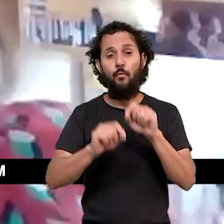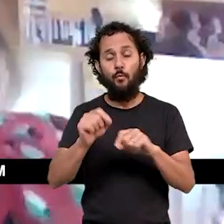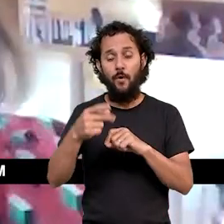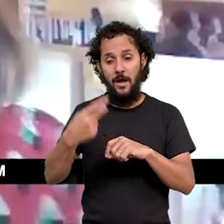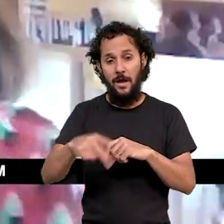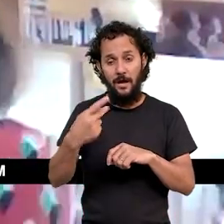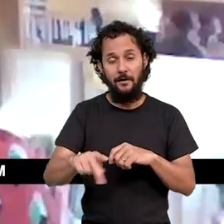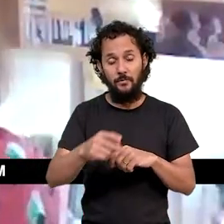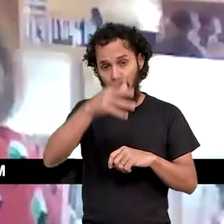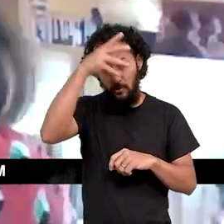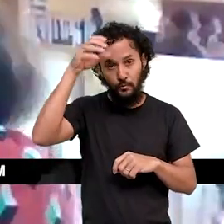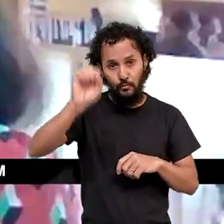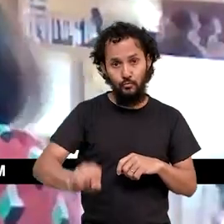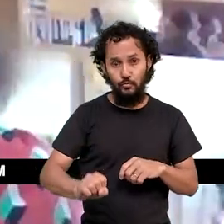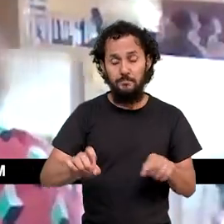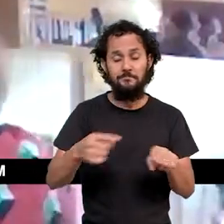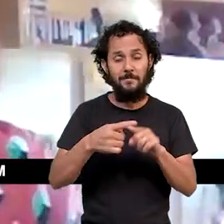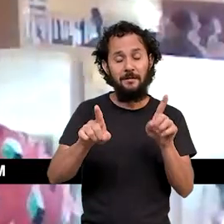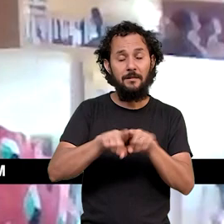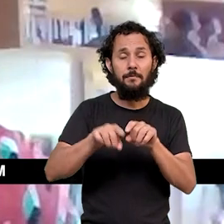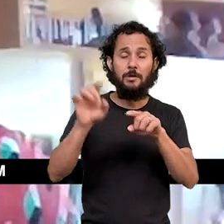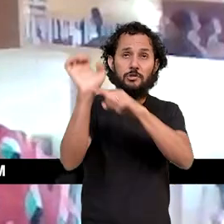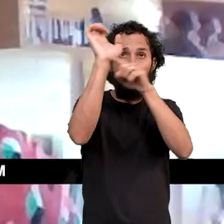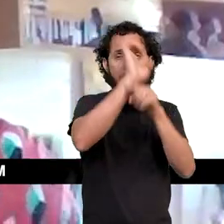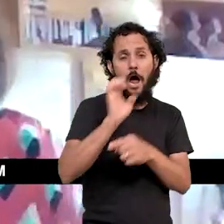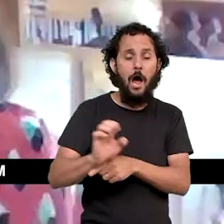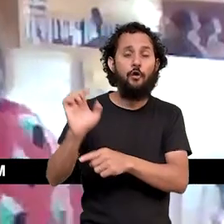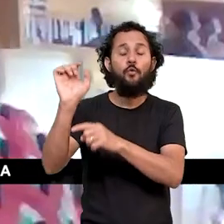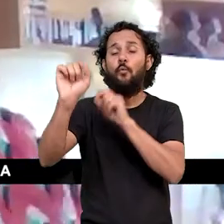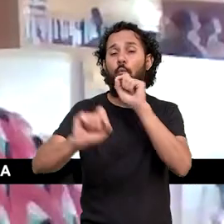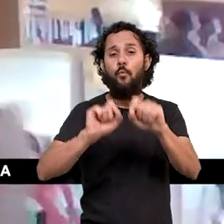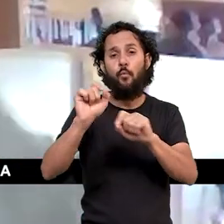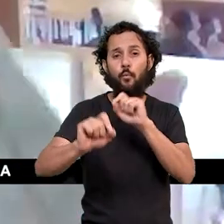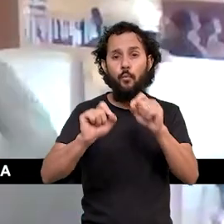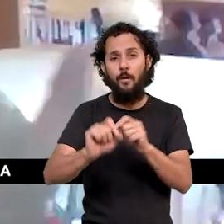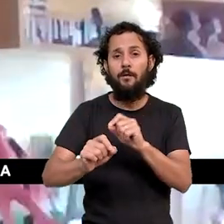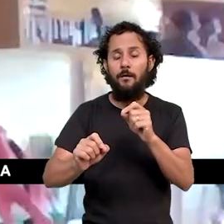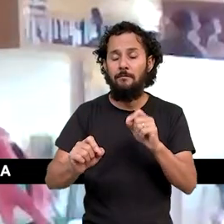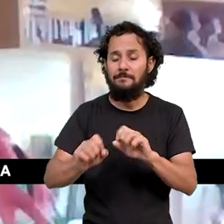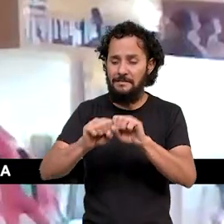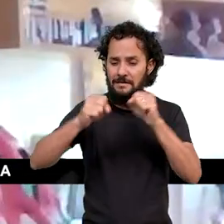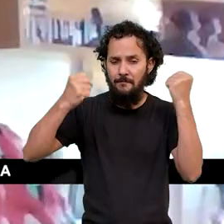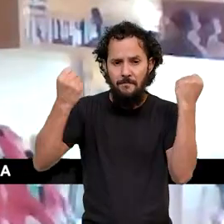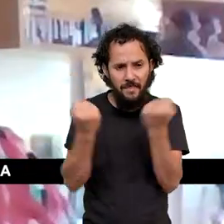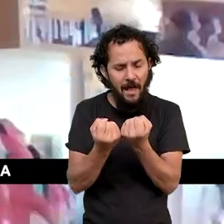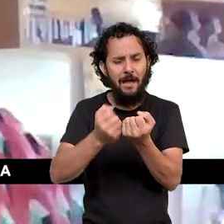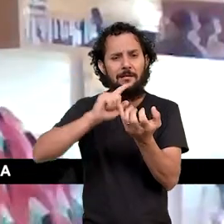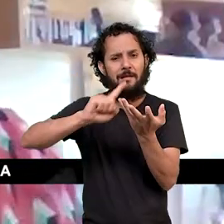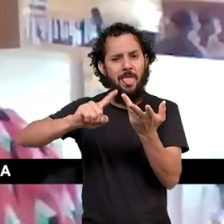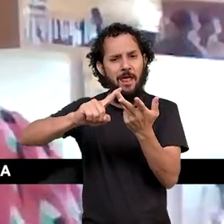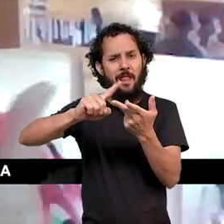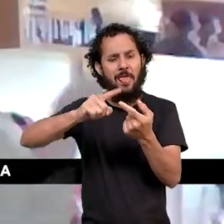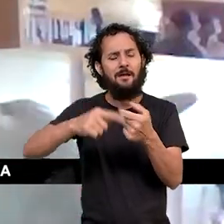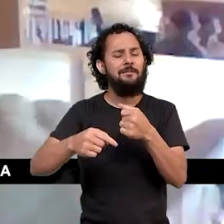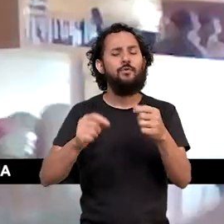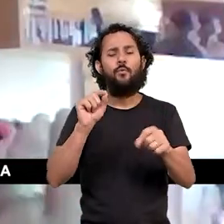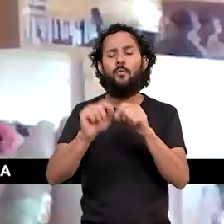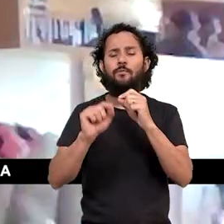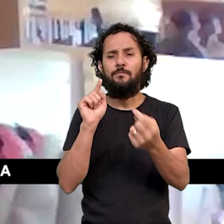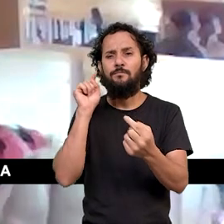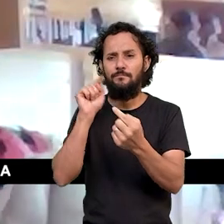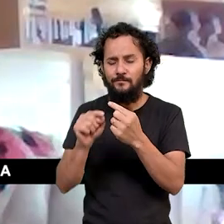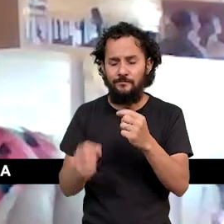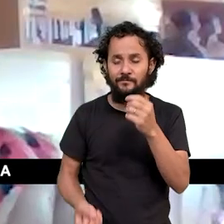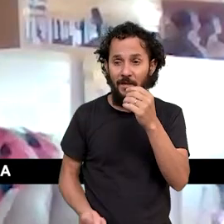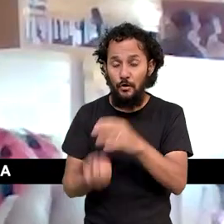aqui, não só em Mato Grosso do Sul, mas em todos os estados, foram feitos inúmeros seminários que